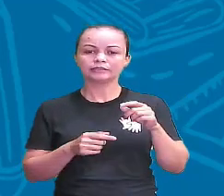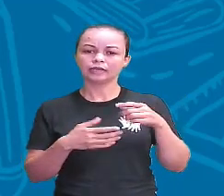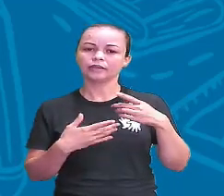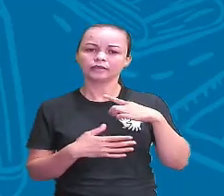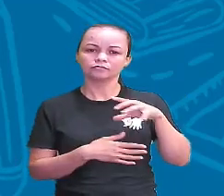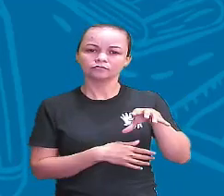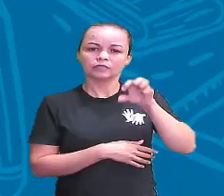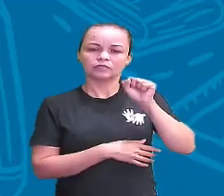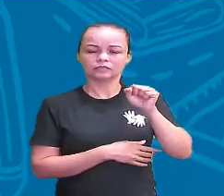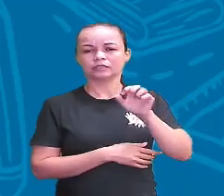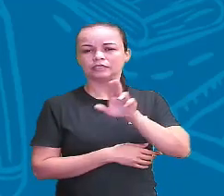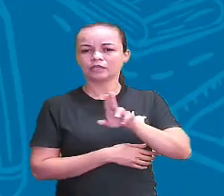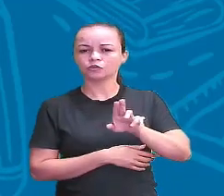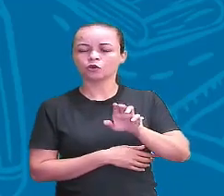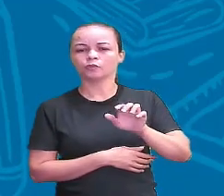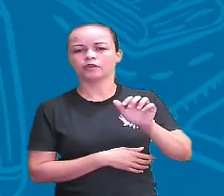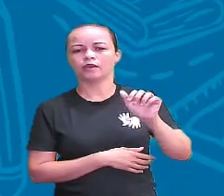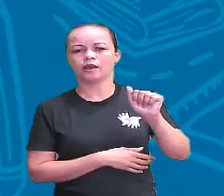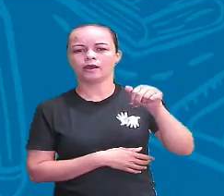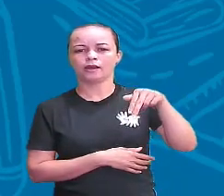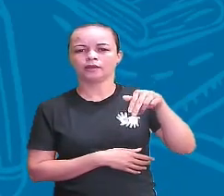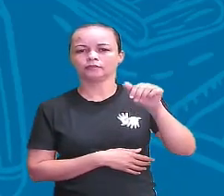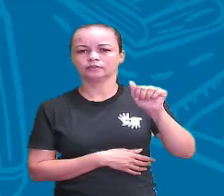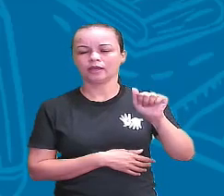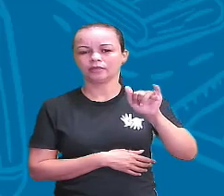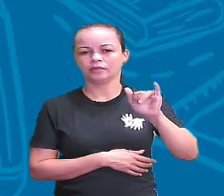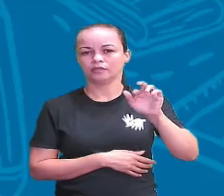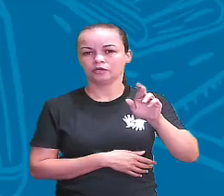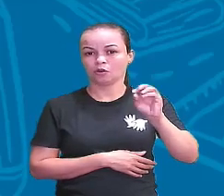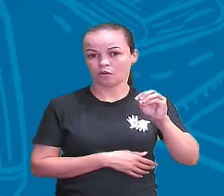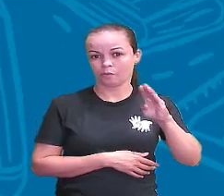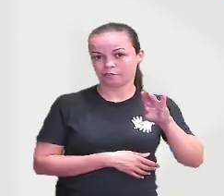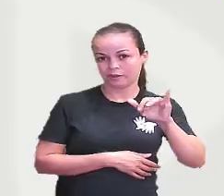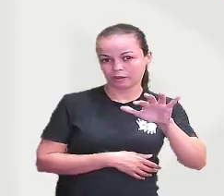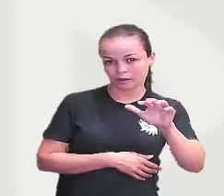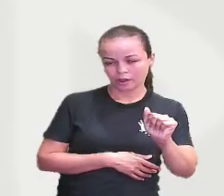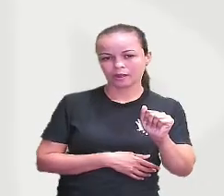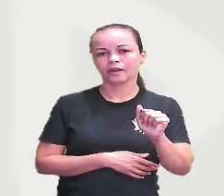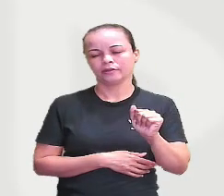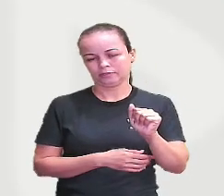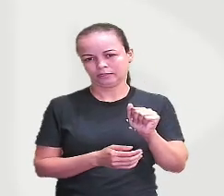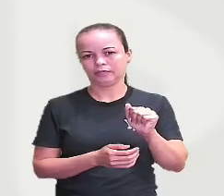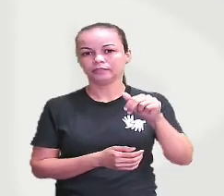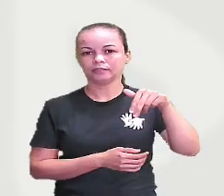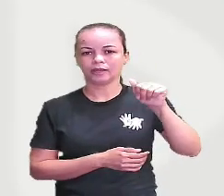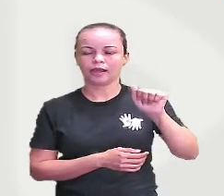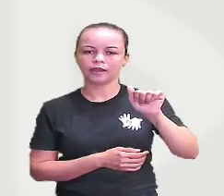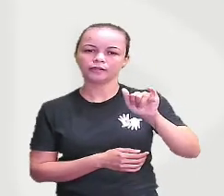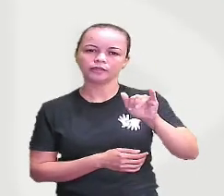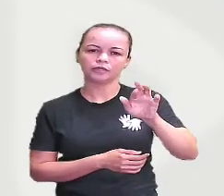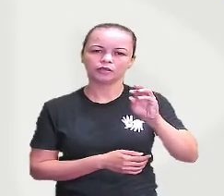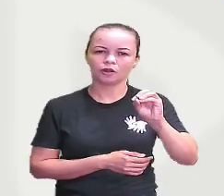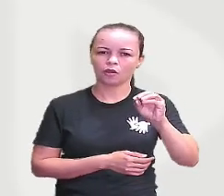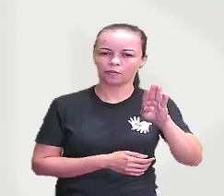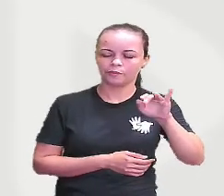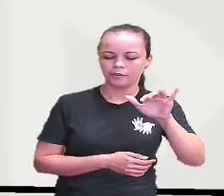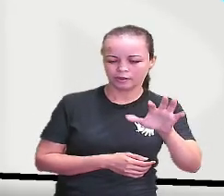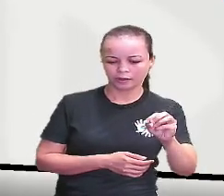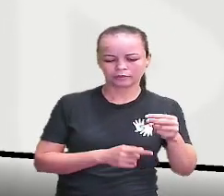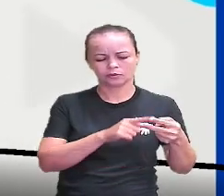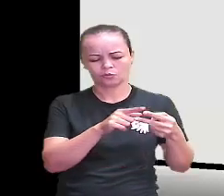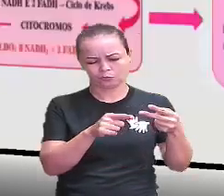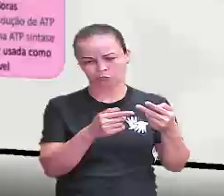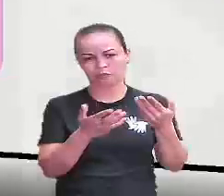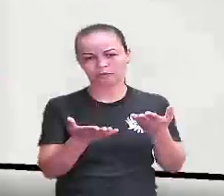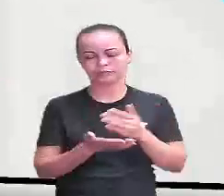ou anaeróbica. Vai ter que ter a presença de oxigênio, tá certo? E aí, vou pedir já para a produção abrir o nosso próximo slide, que é